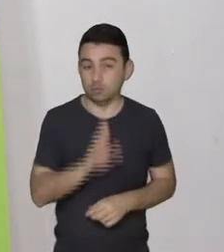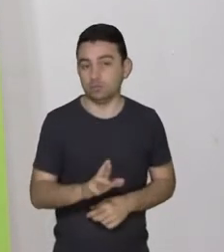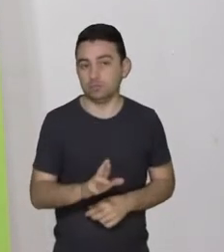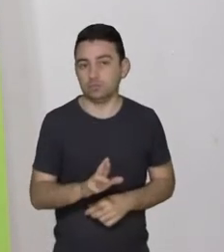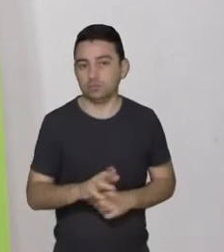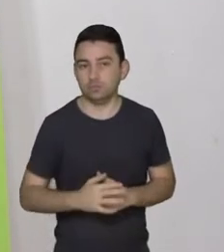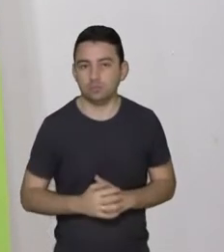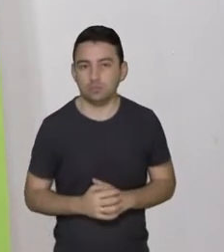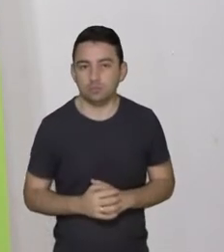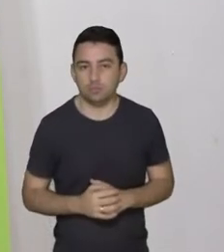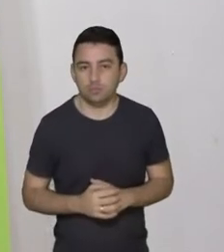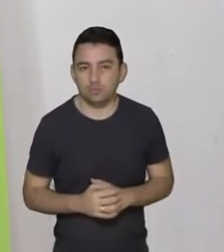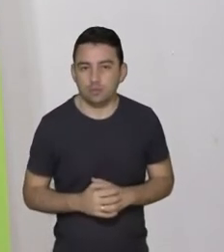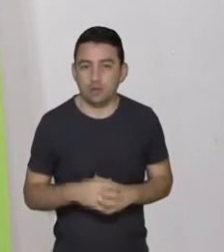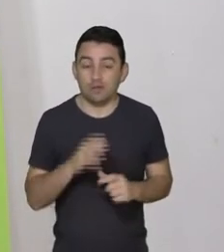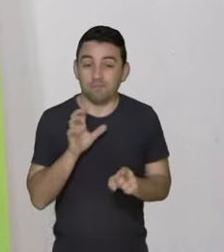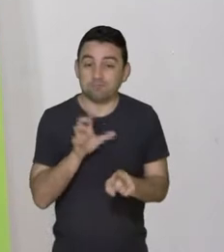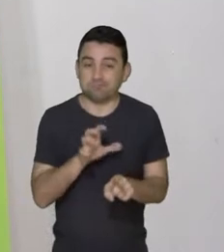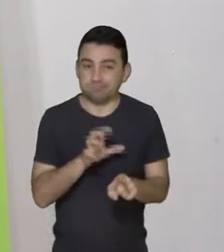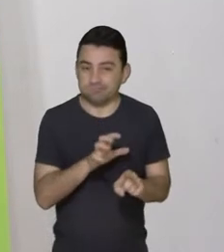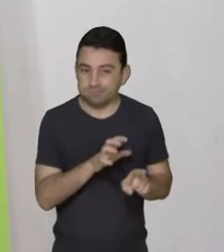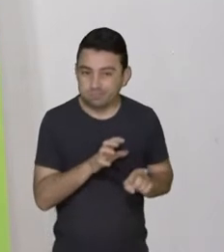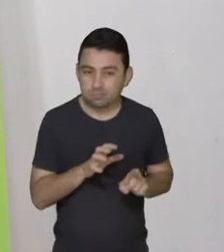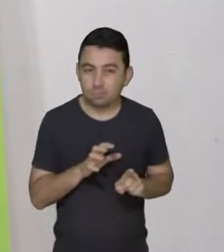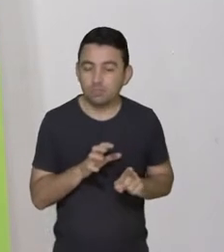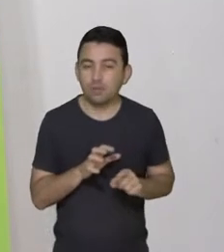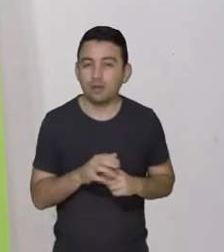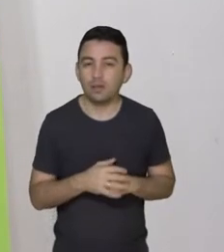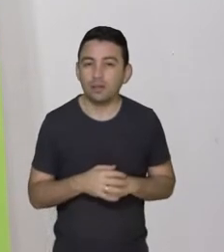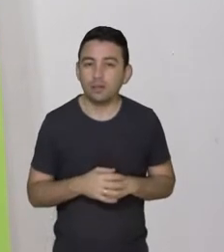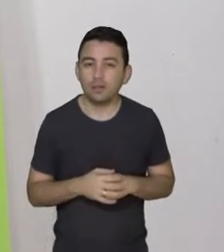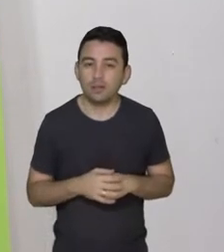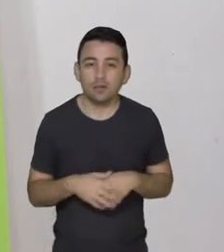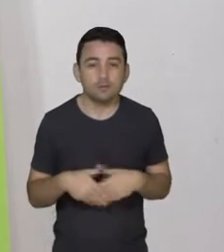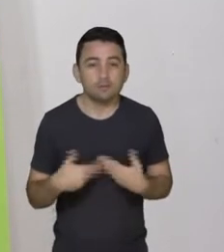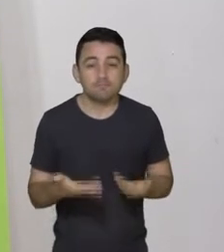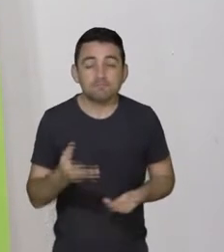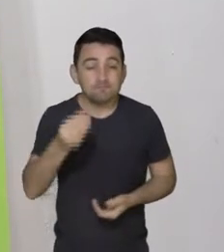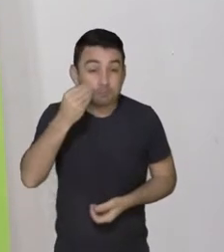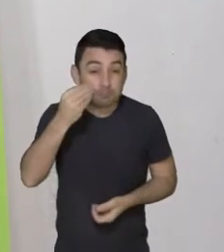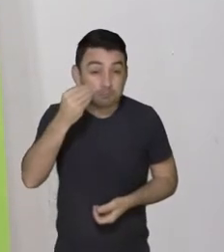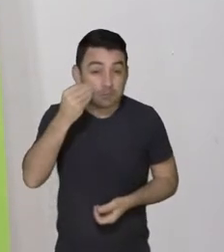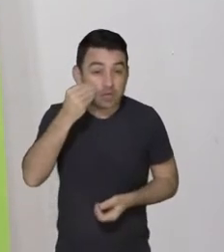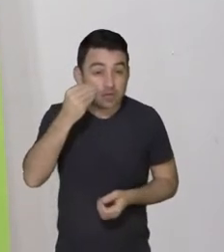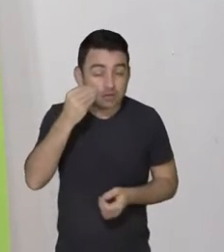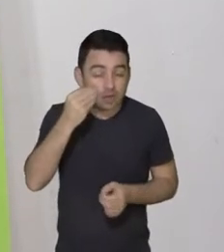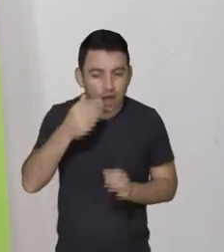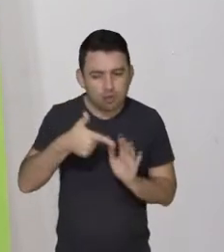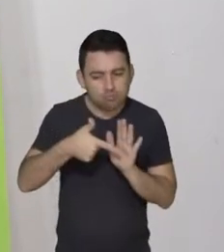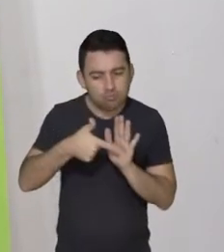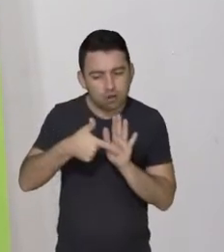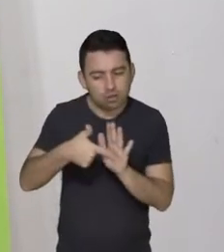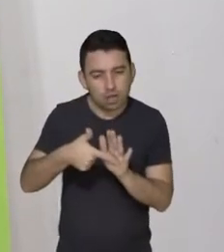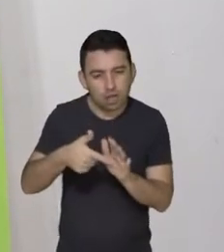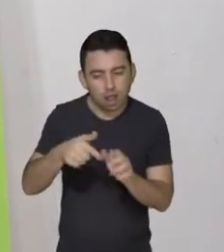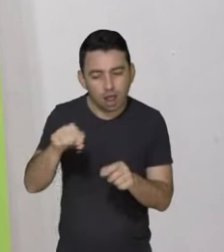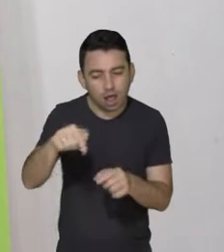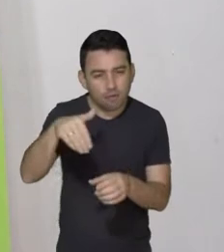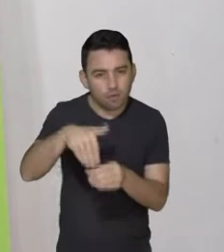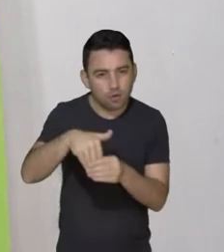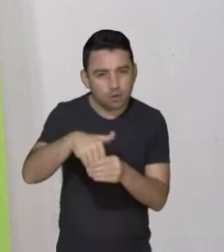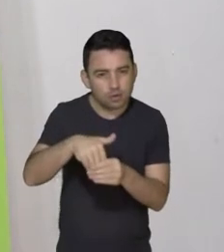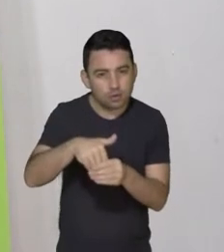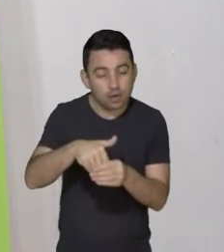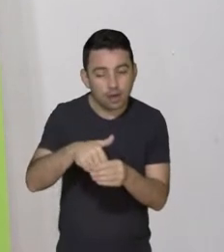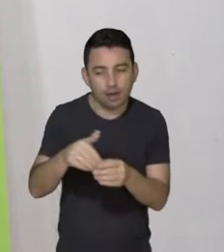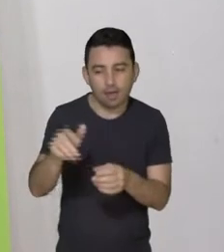essa indução de resultados ela tenta direcionar o voto útil para um determinado